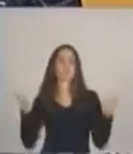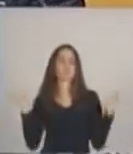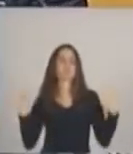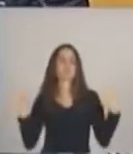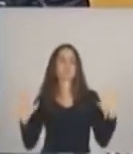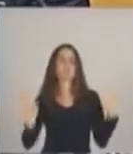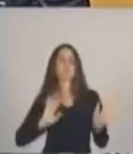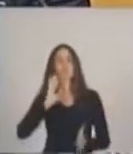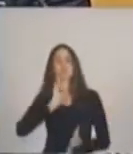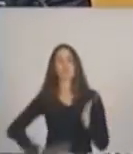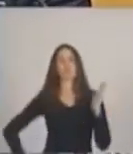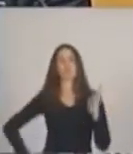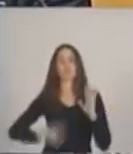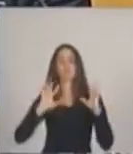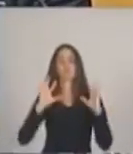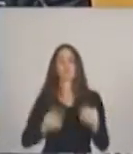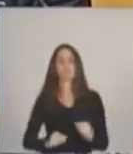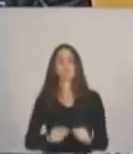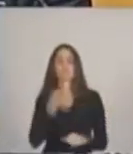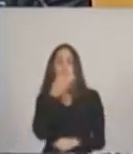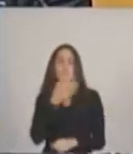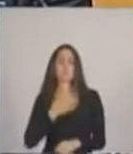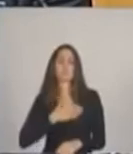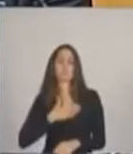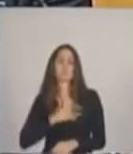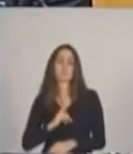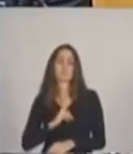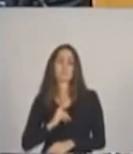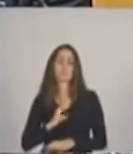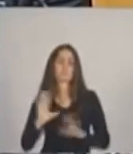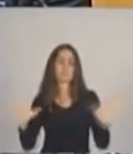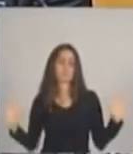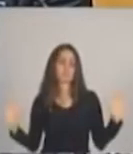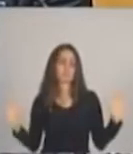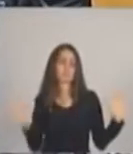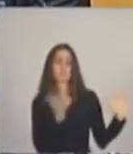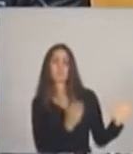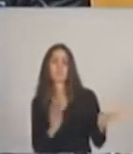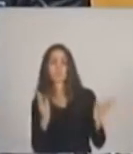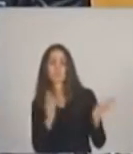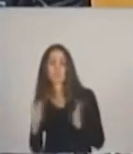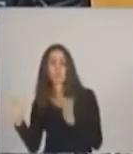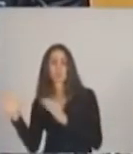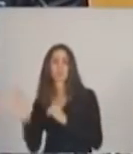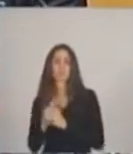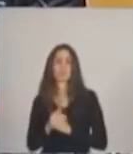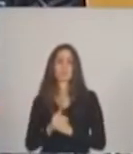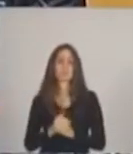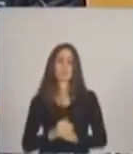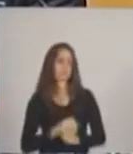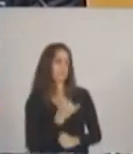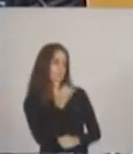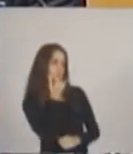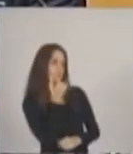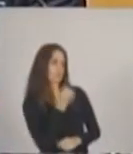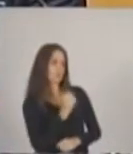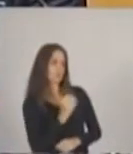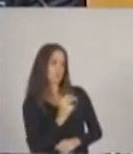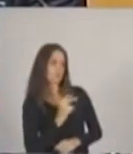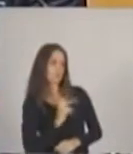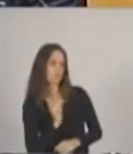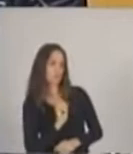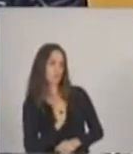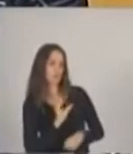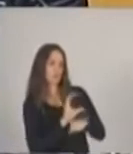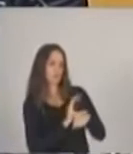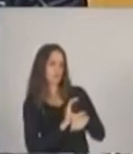tirou tudo, assim. Agora, é uma opinião pessoal dele em virtude do transcorrimento do processo, assim. Não é nem pessoal, não. Está na Constituição.